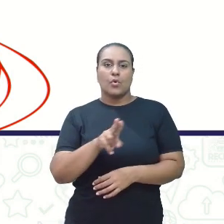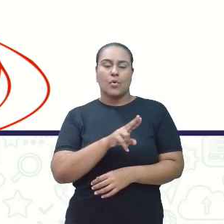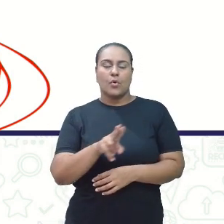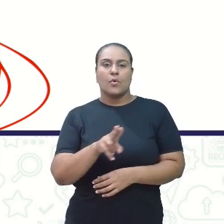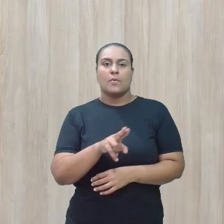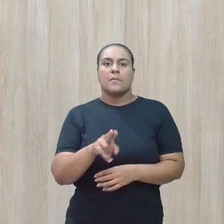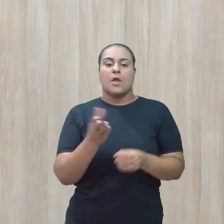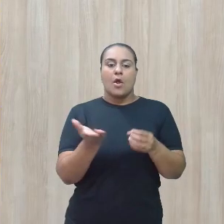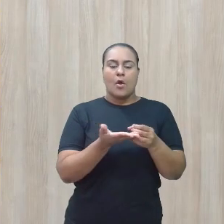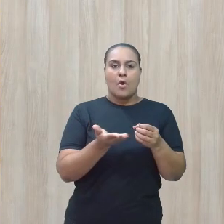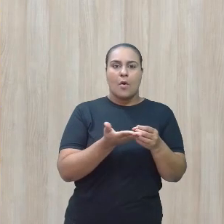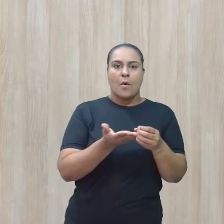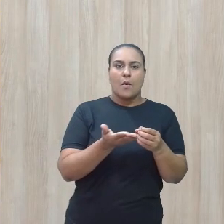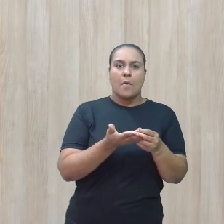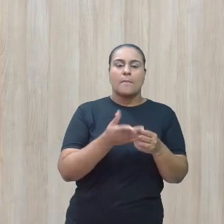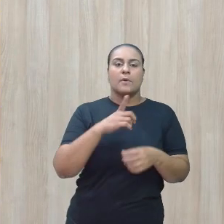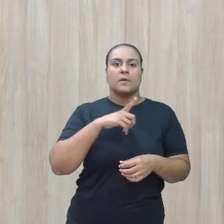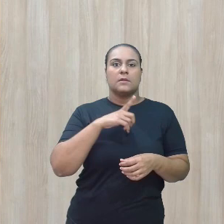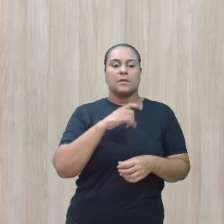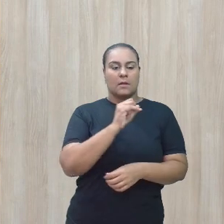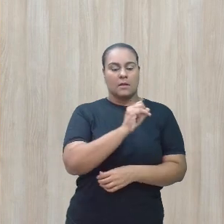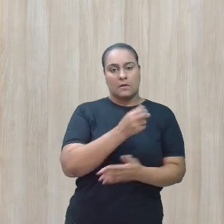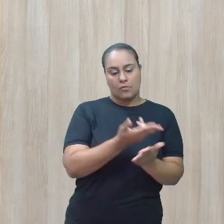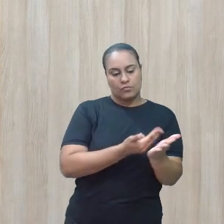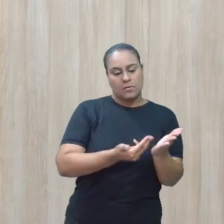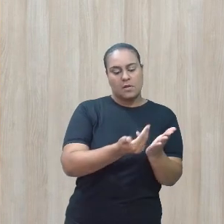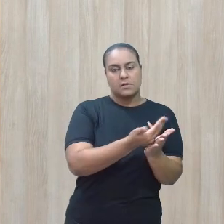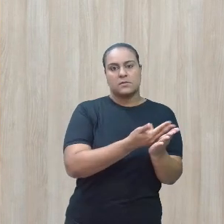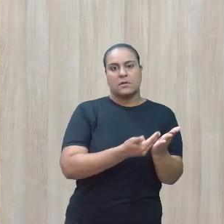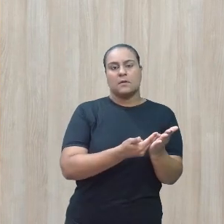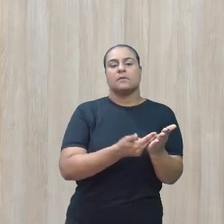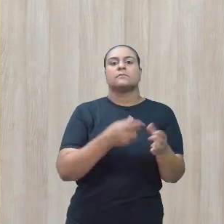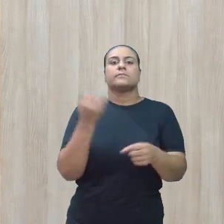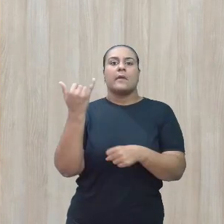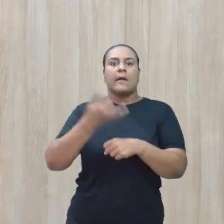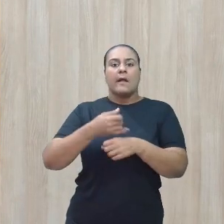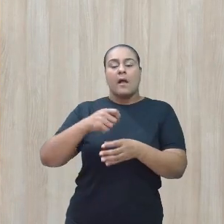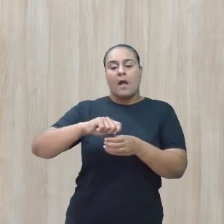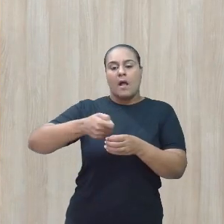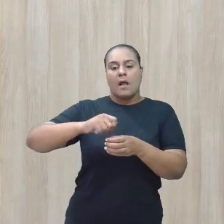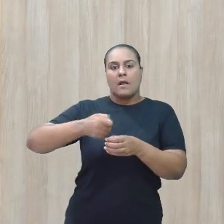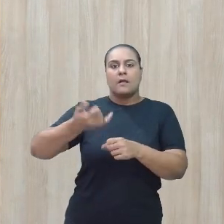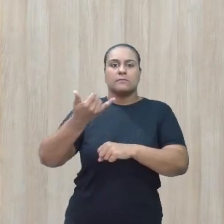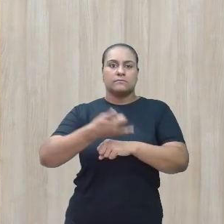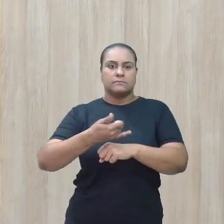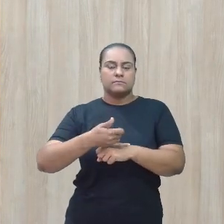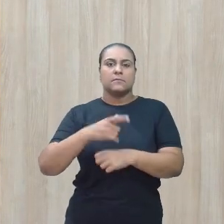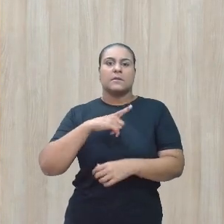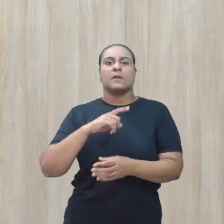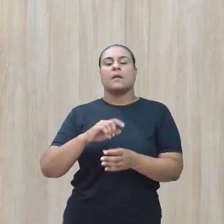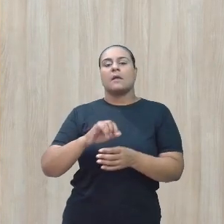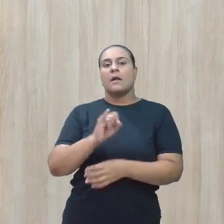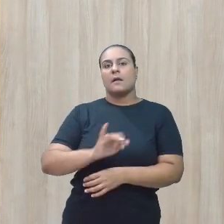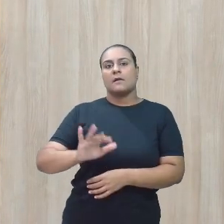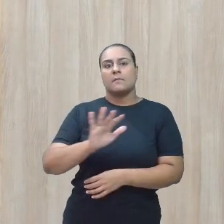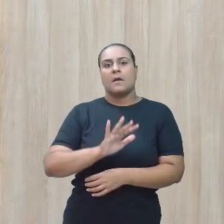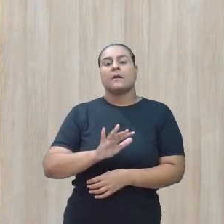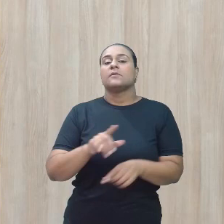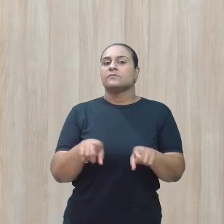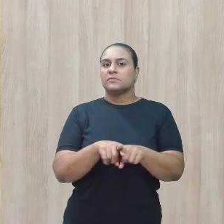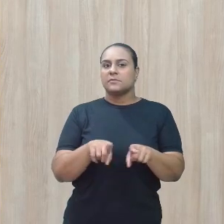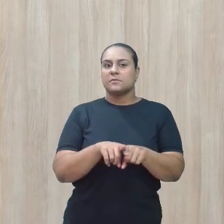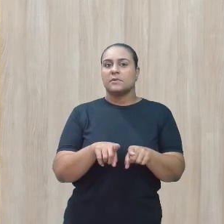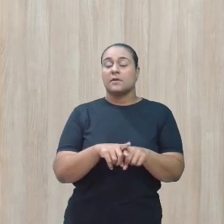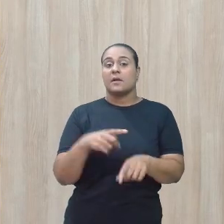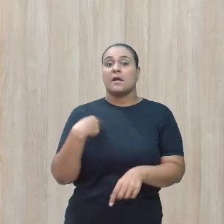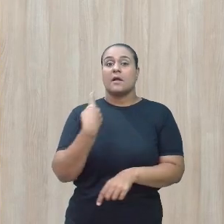copo. Além de colocar a lata de alumínio, tem um desenho aqui em cima. E por informações embaixo ou ao lado das partes representadas. Então,